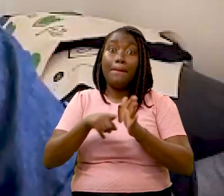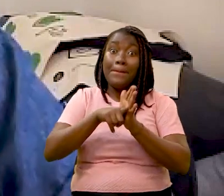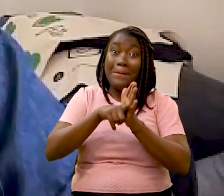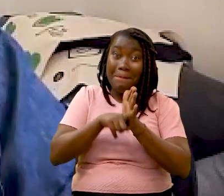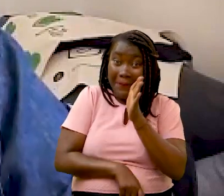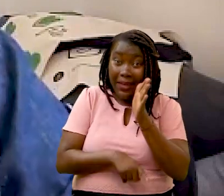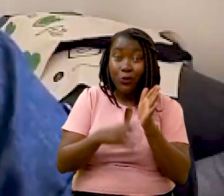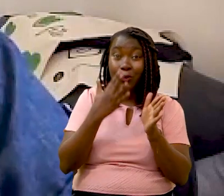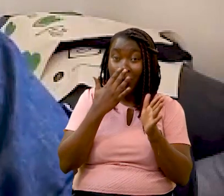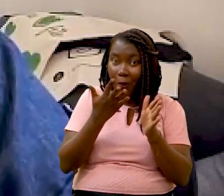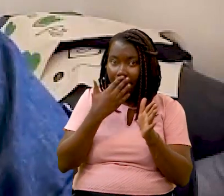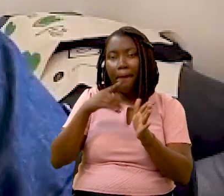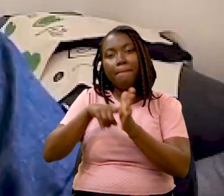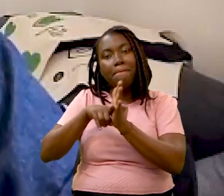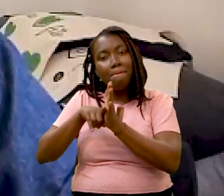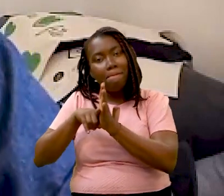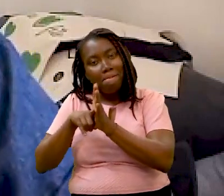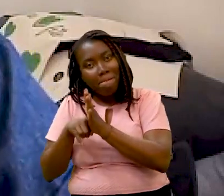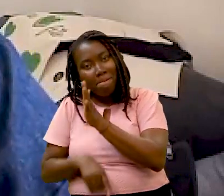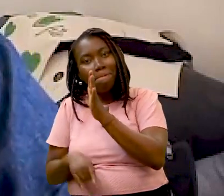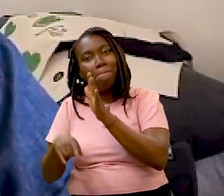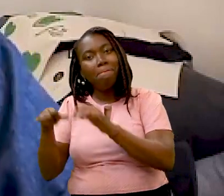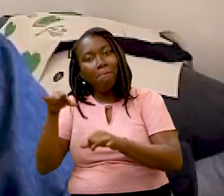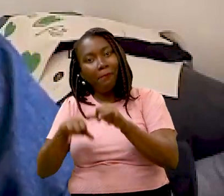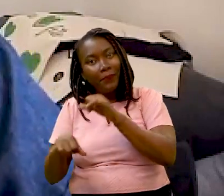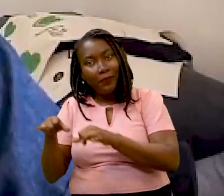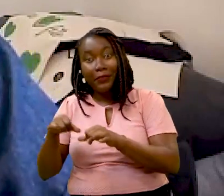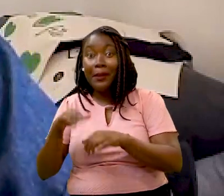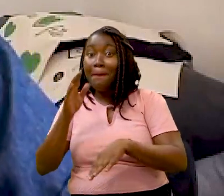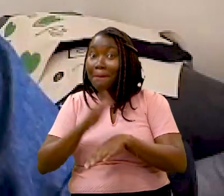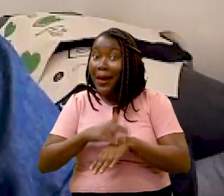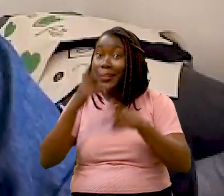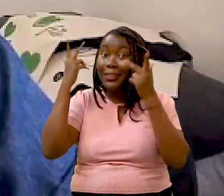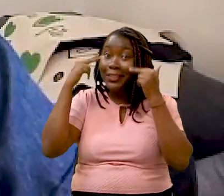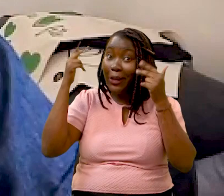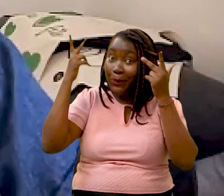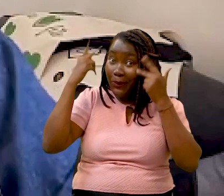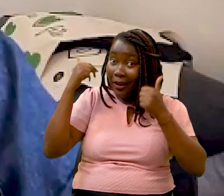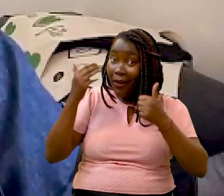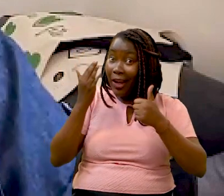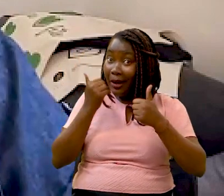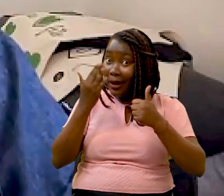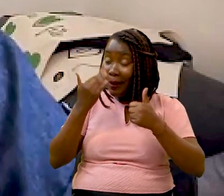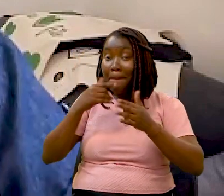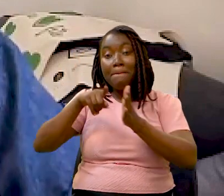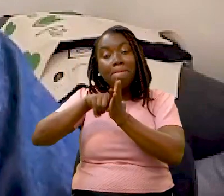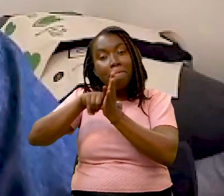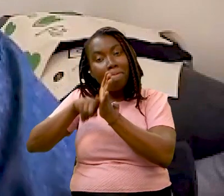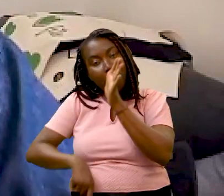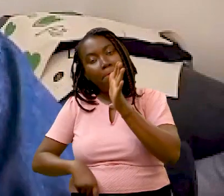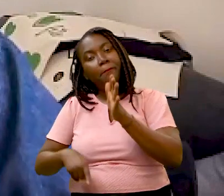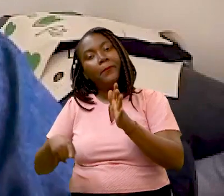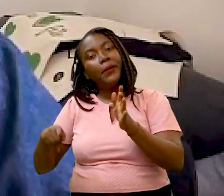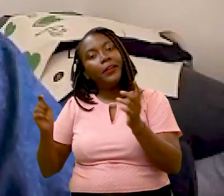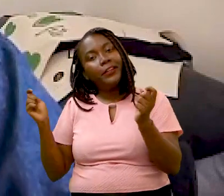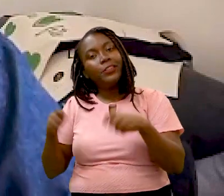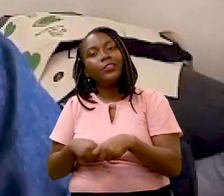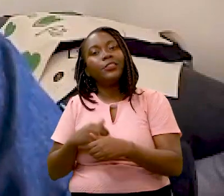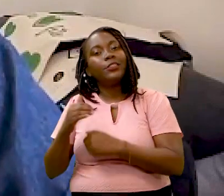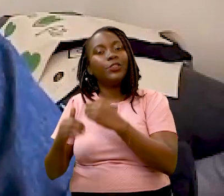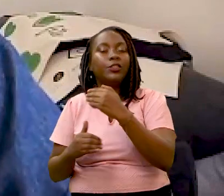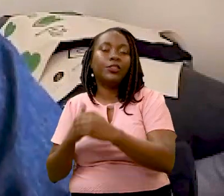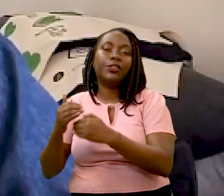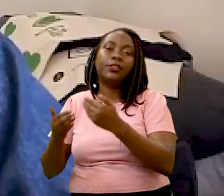menos corante, menos conservante, quanto mais natural for a alimentação, menor é a chance de